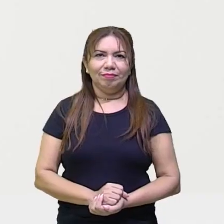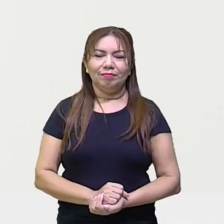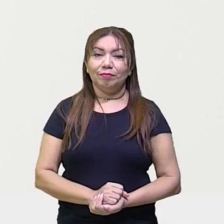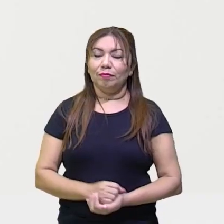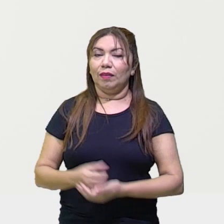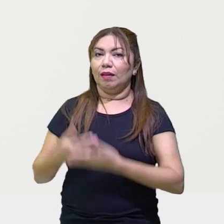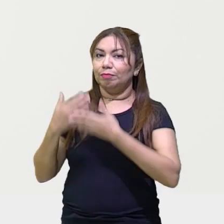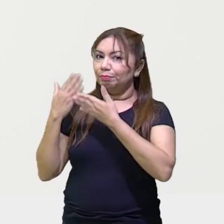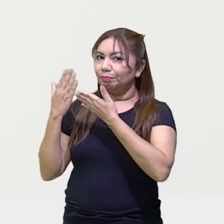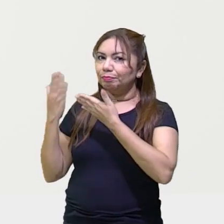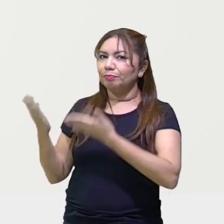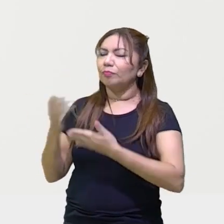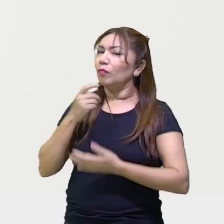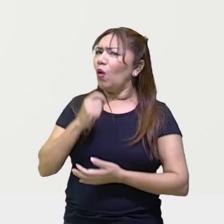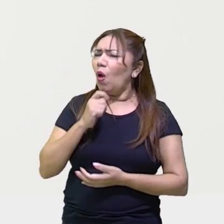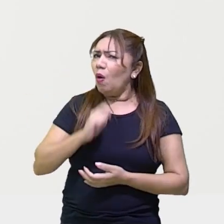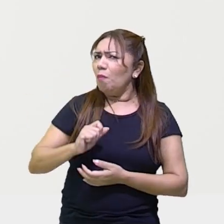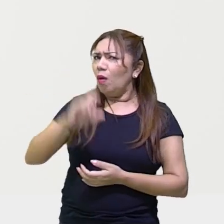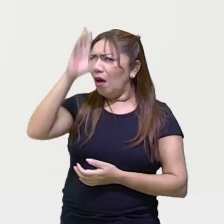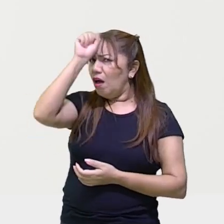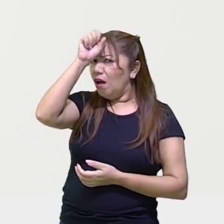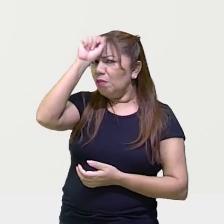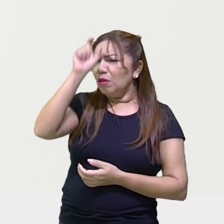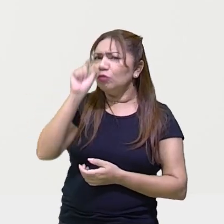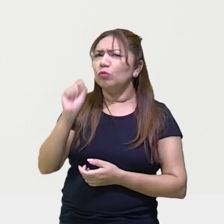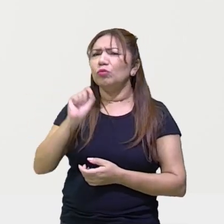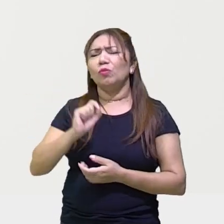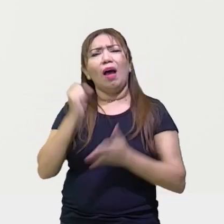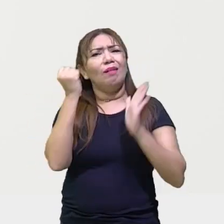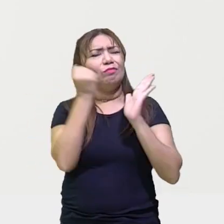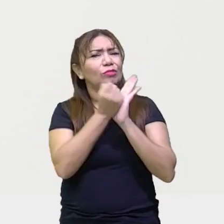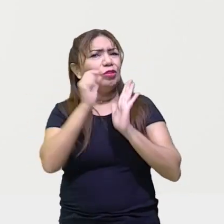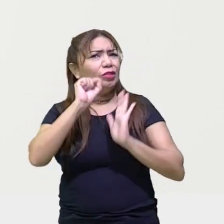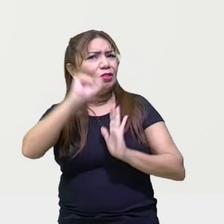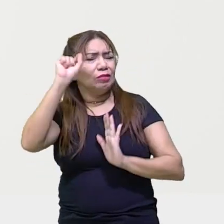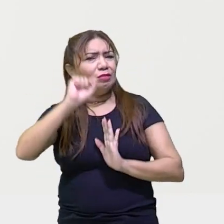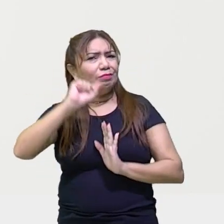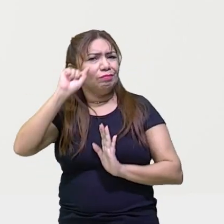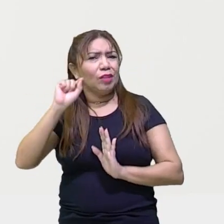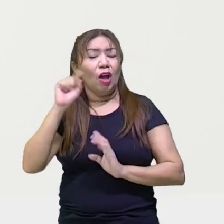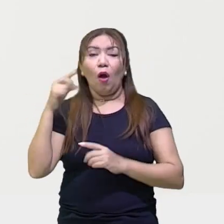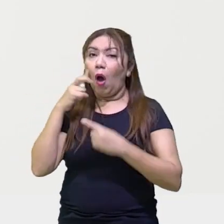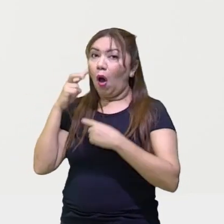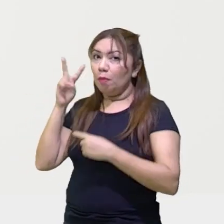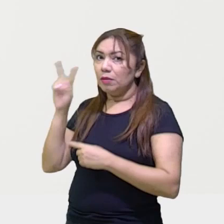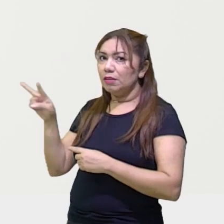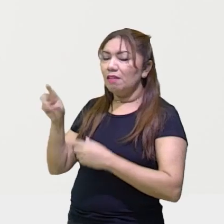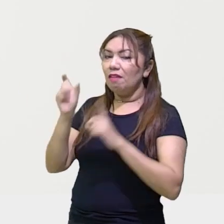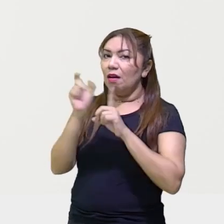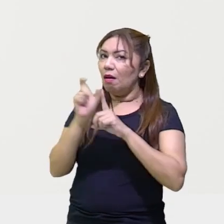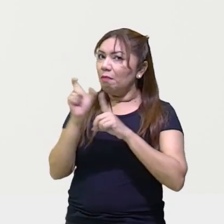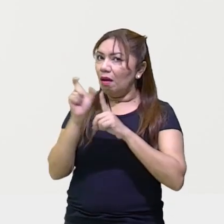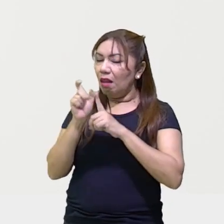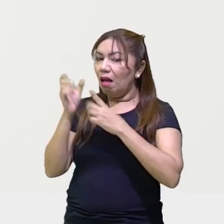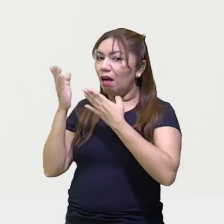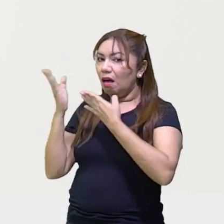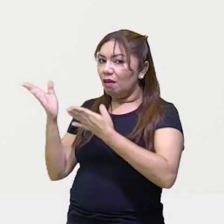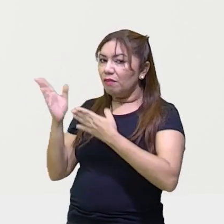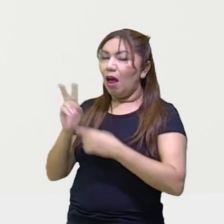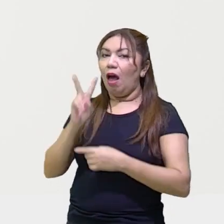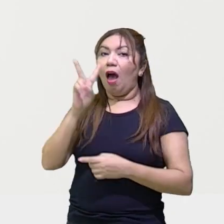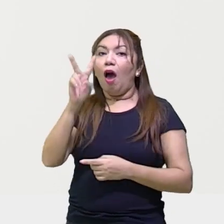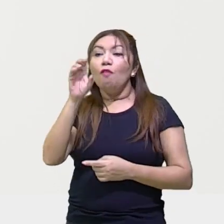Um pouco mais sobre a acentuação gráfica. Observe, vamos observar as palavras que nós temos aqui. A palavra